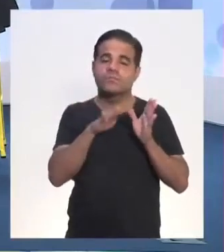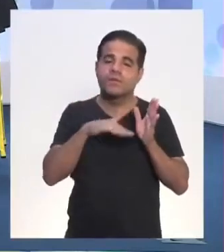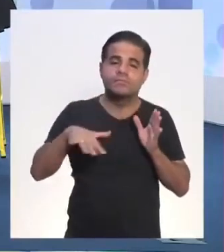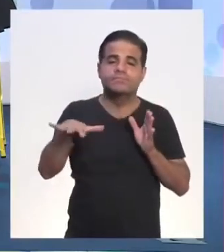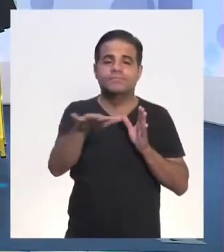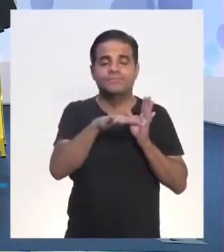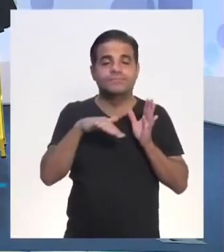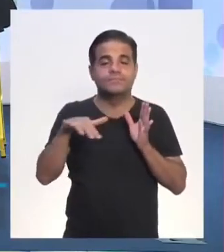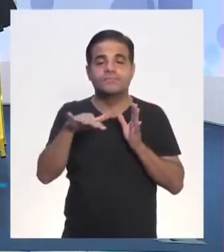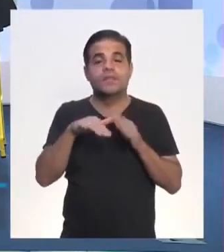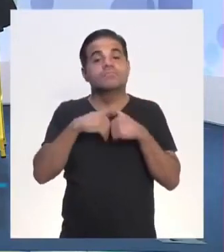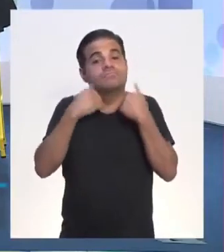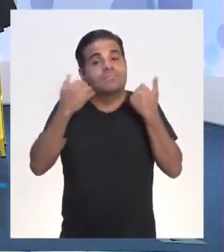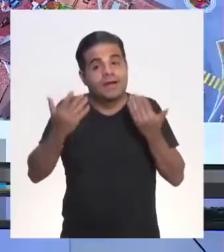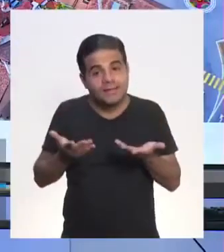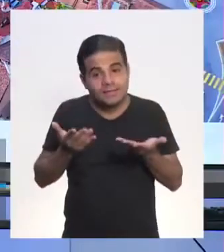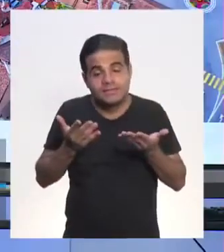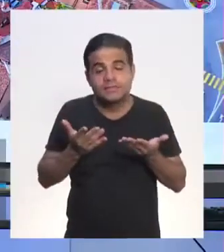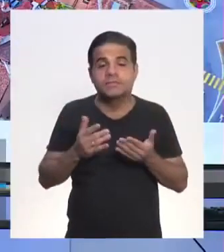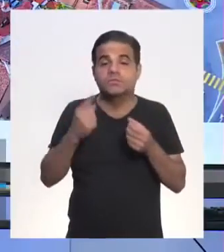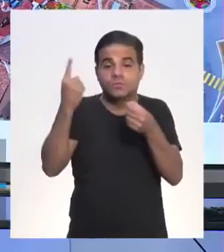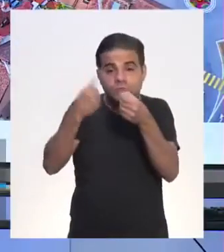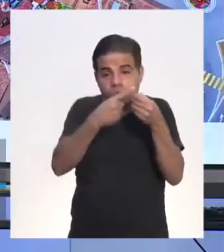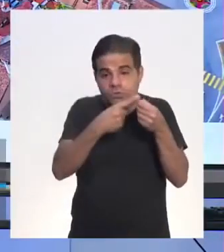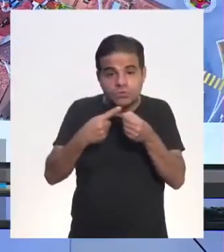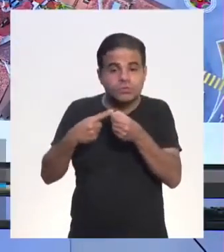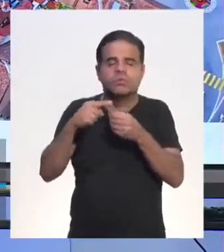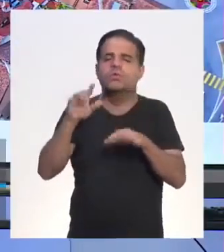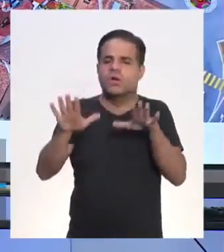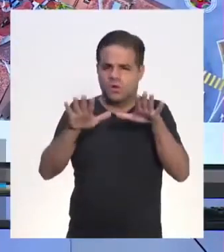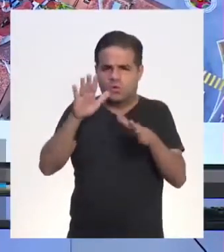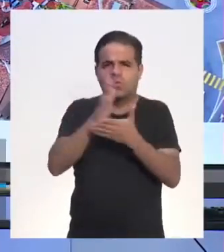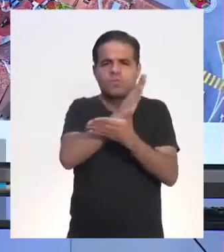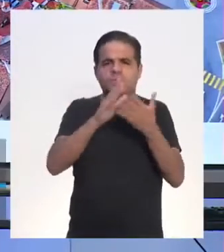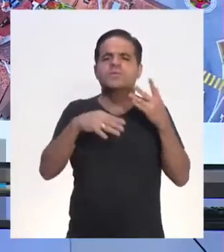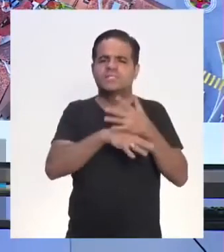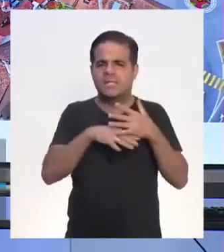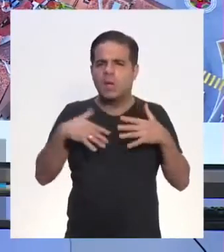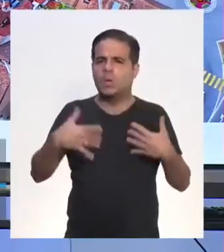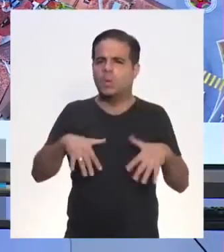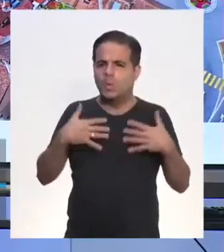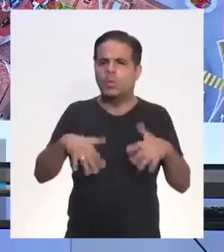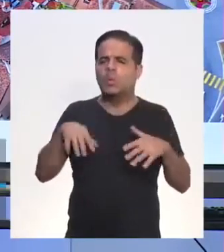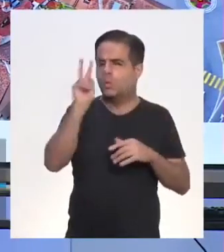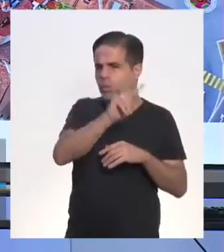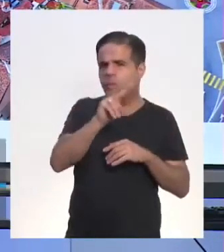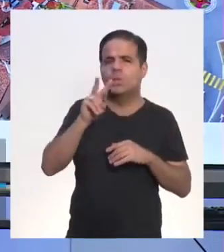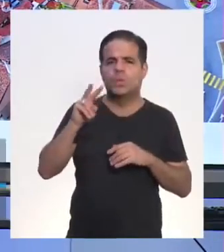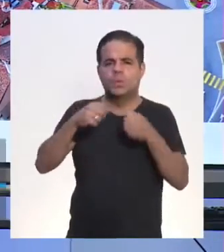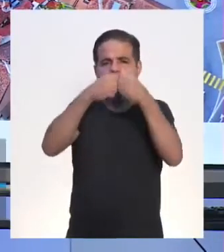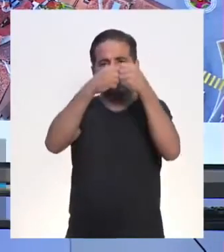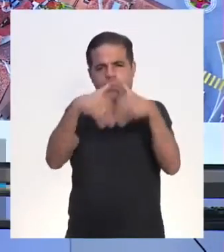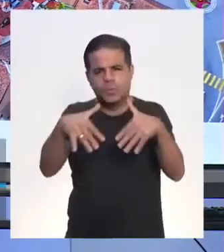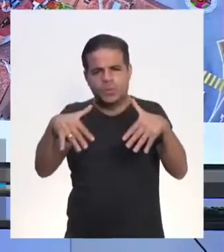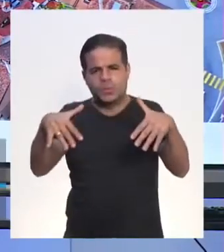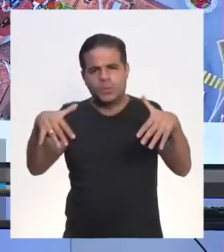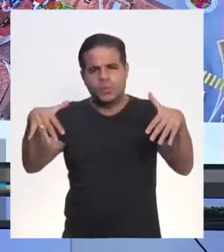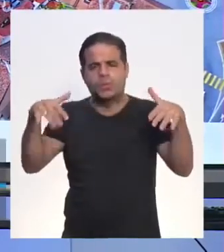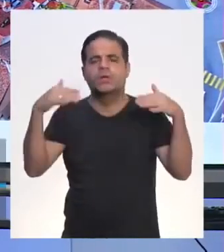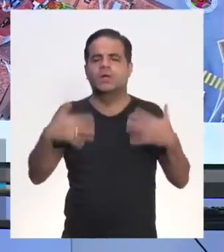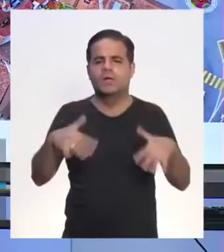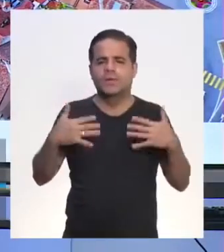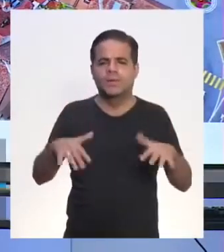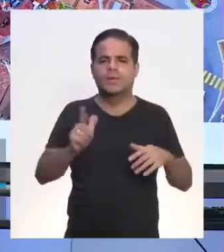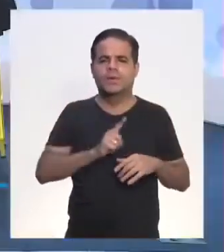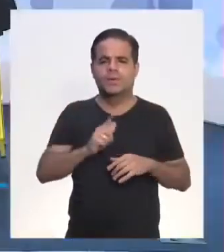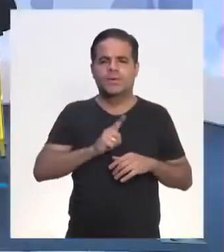contramãos, mas no interior, em determinadas cidades, é bastante comum esse fluxo, né? Sim.